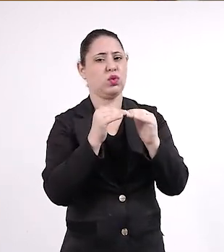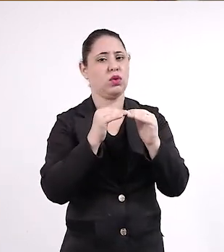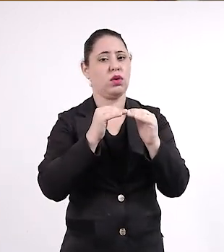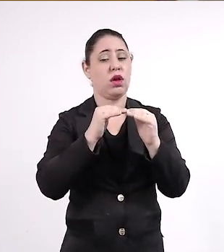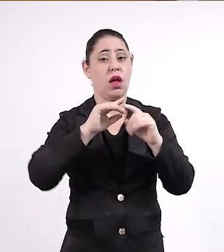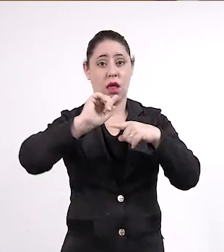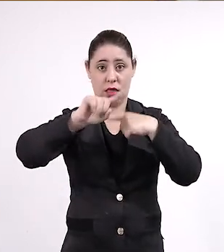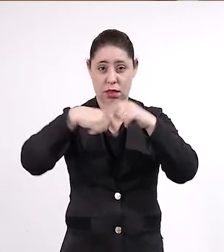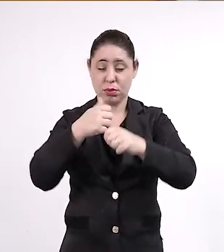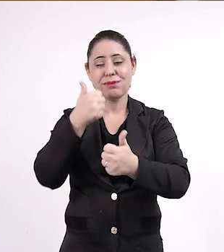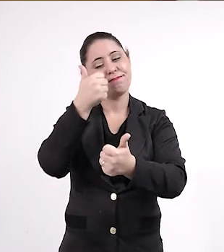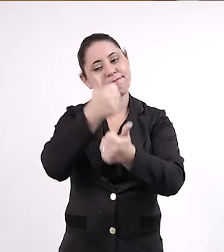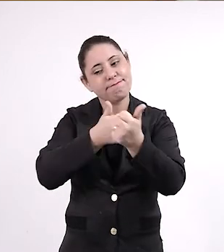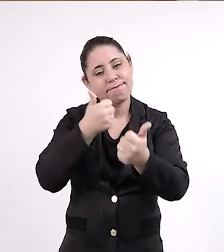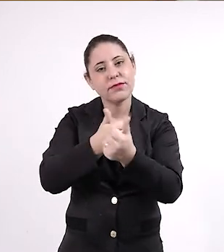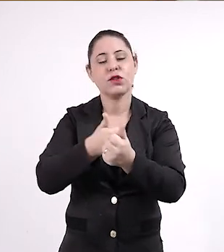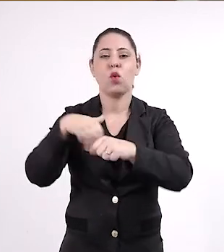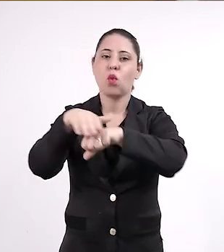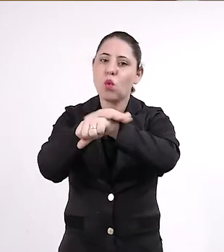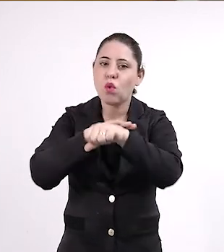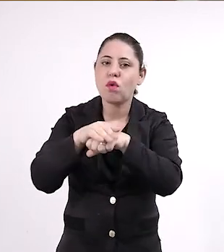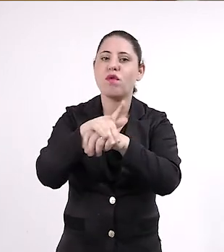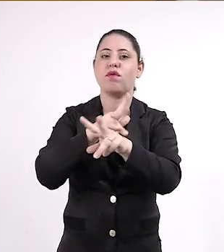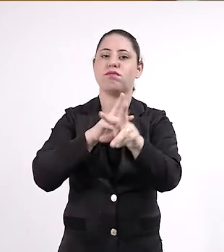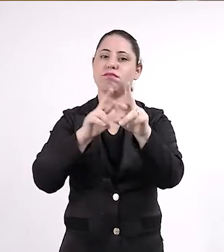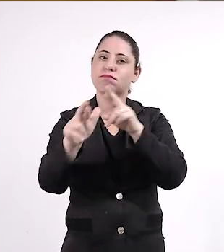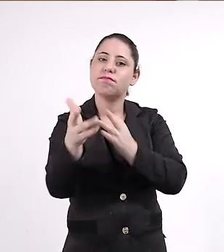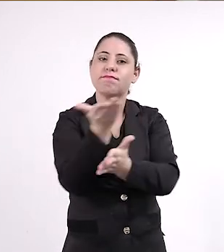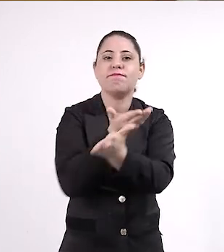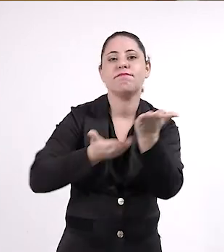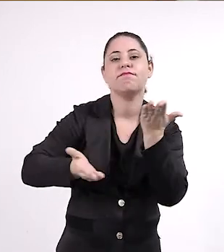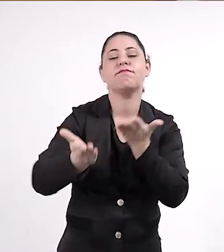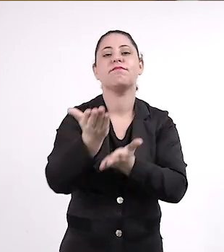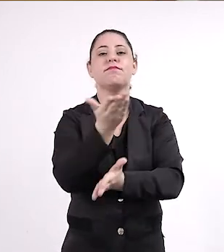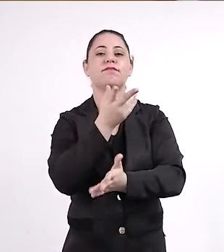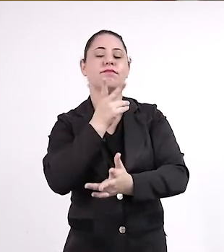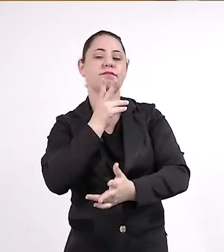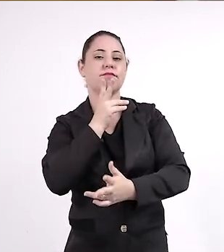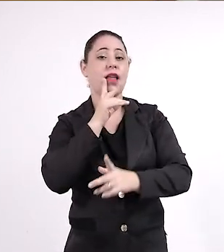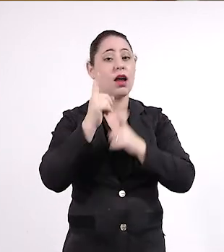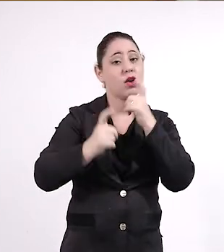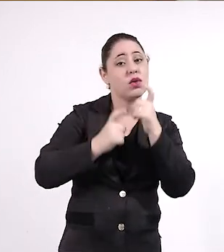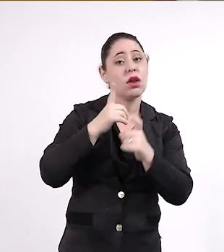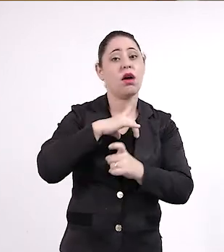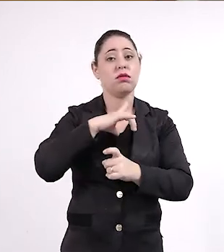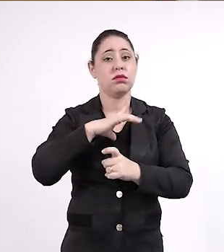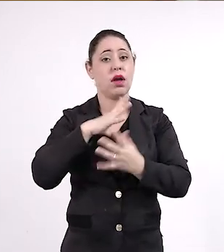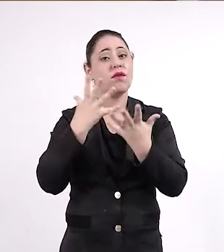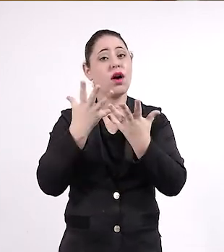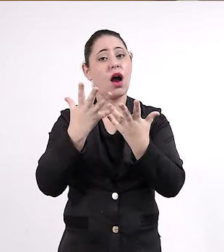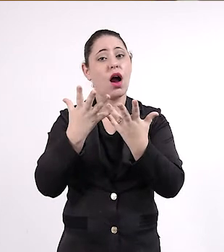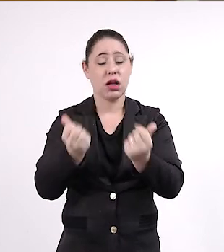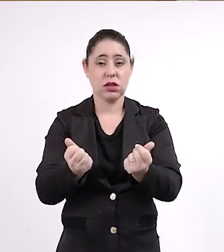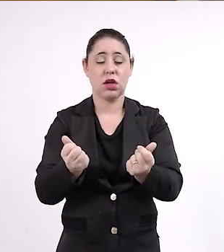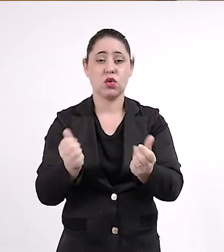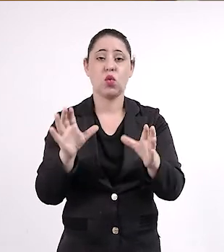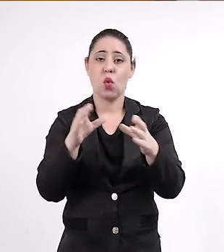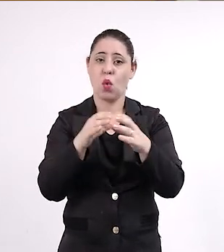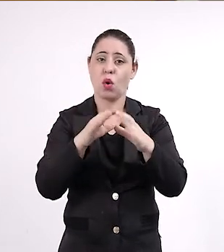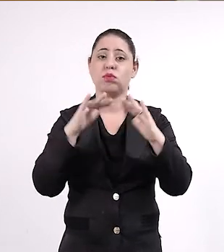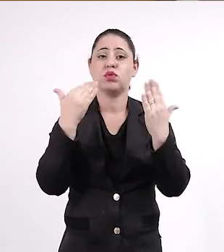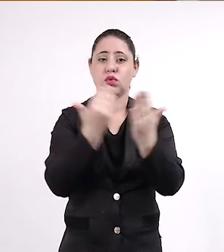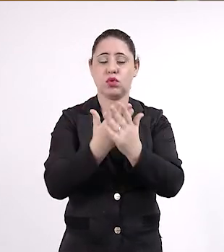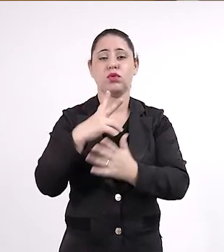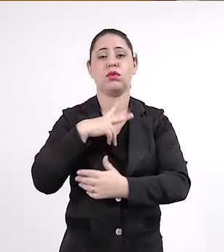e depois das tratativas, das conversas, das reuniões, acabou havendo essa adesão maciça, e